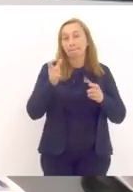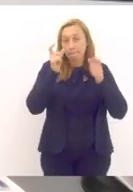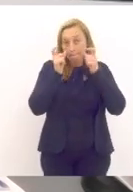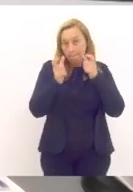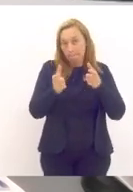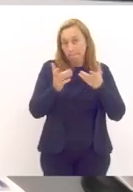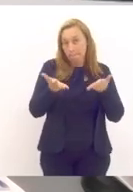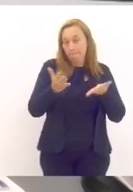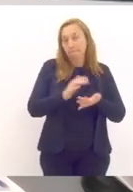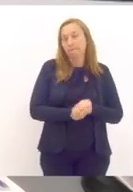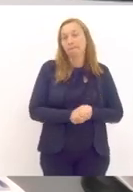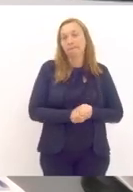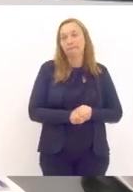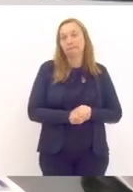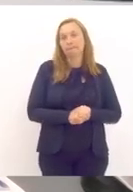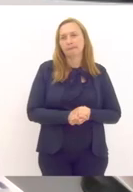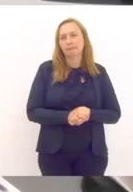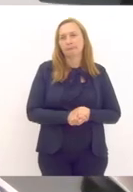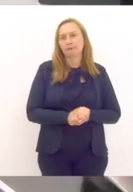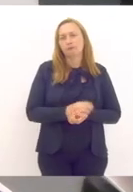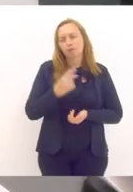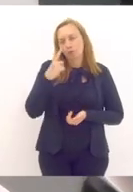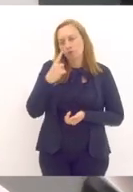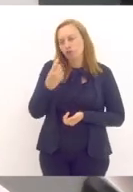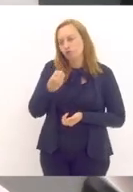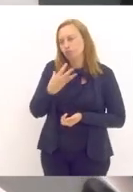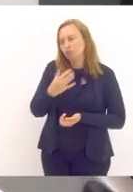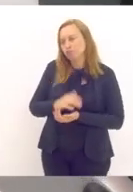acho, vejo com bons olhos